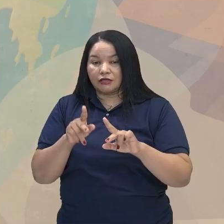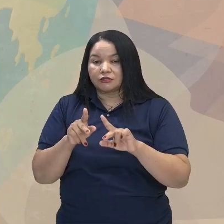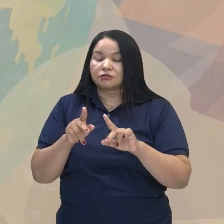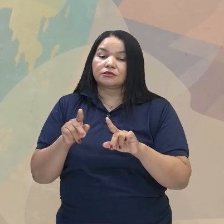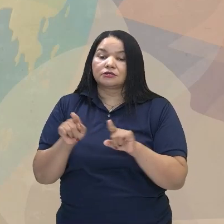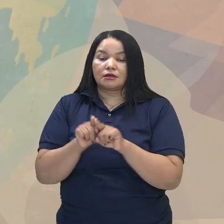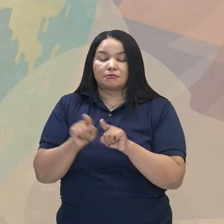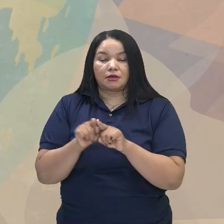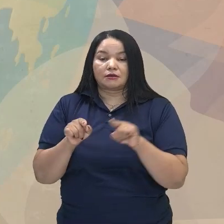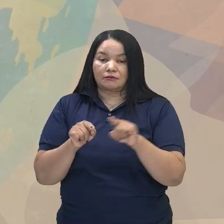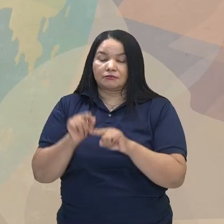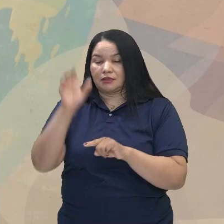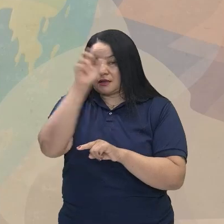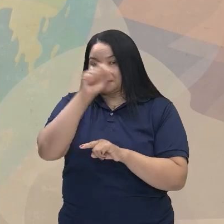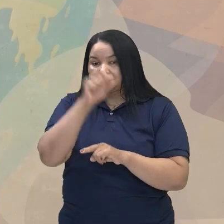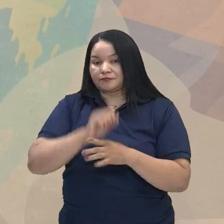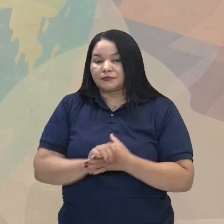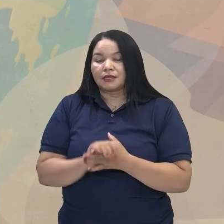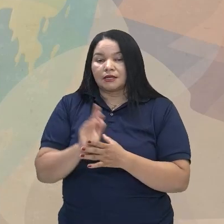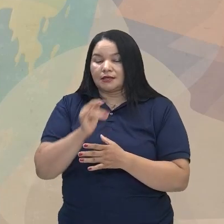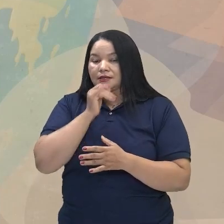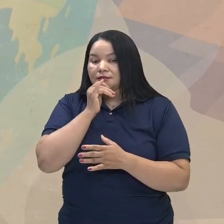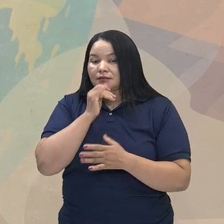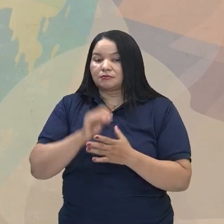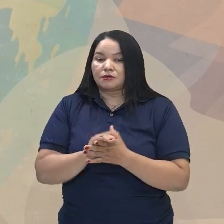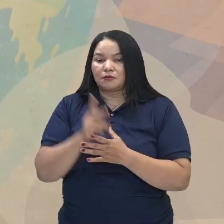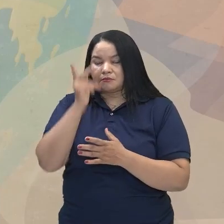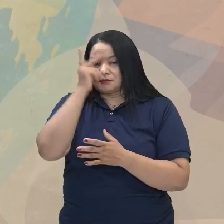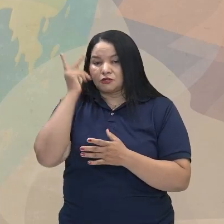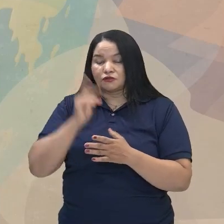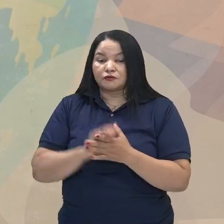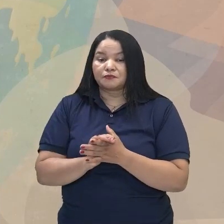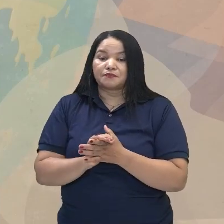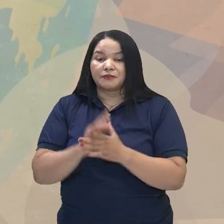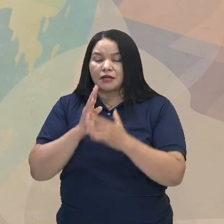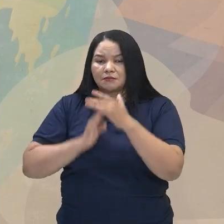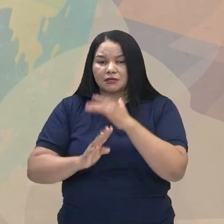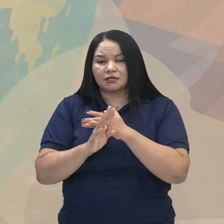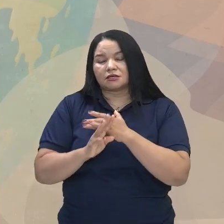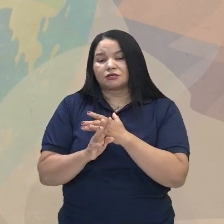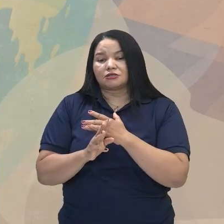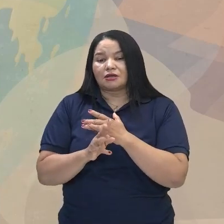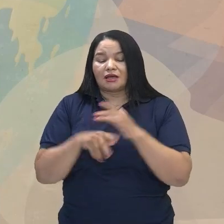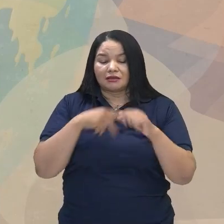o imigrante, ele deixa sua terra, deixa sua cidade,